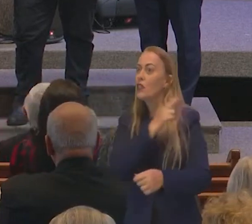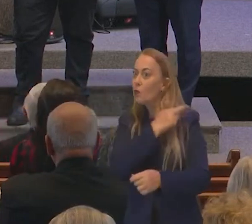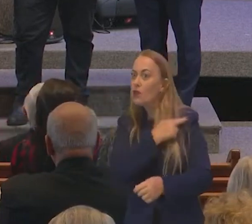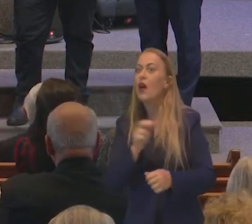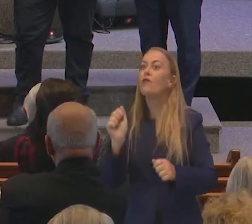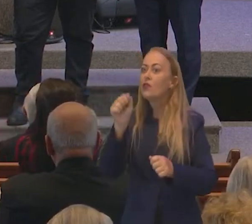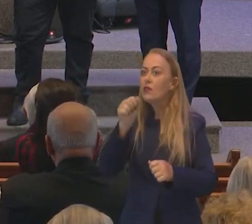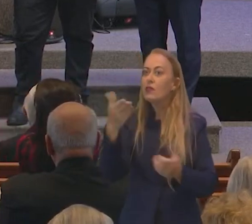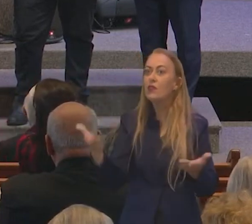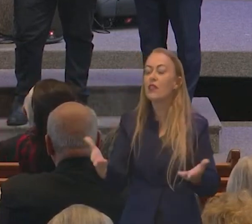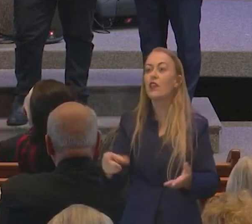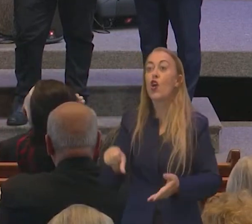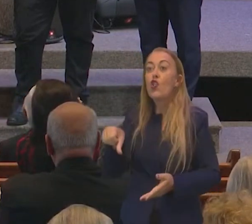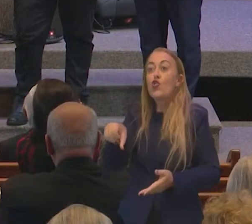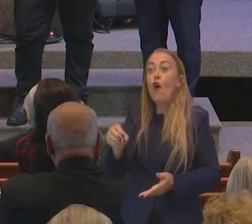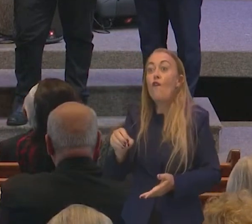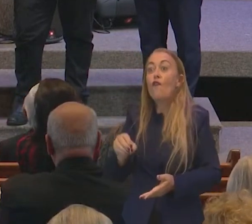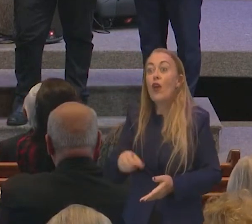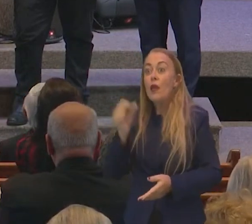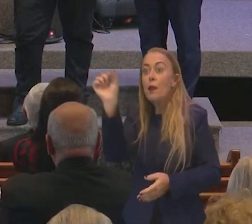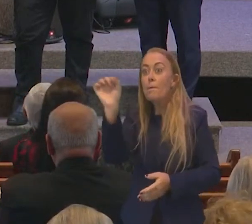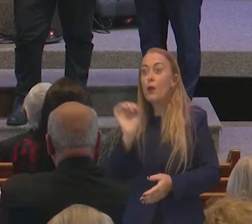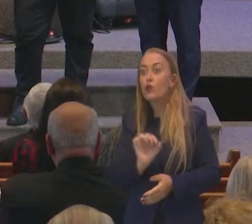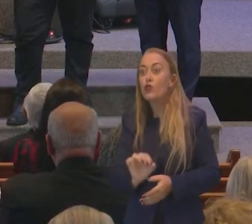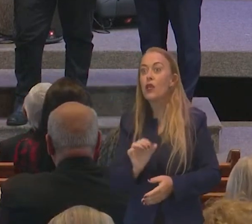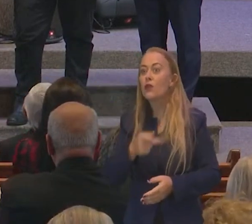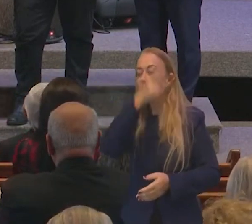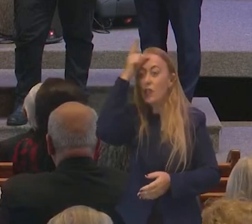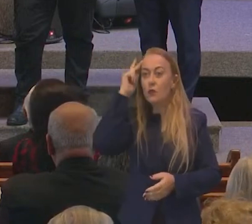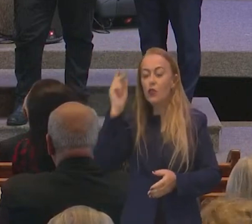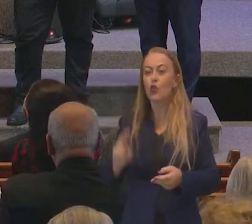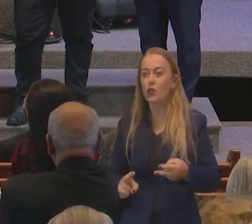das pessoas que estão nos presídios, das pessoas que estão nos